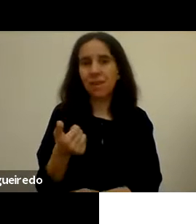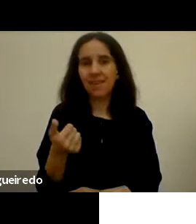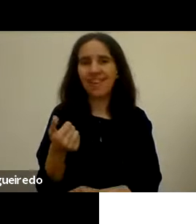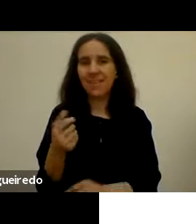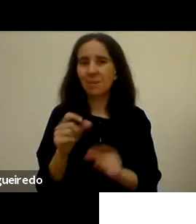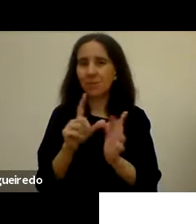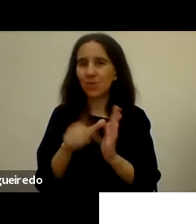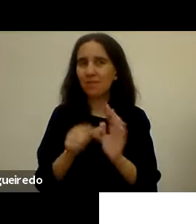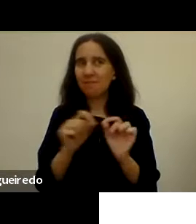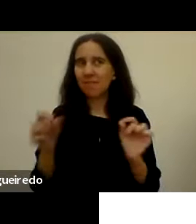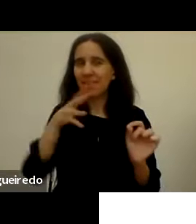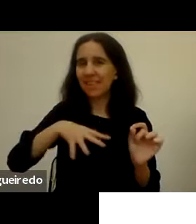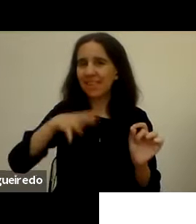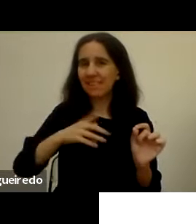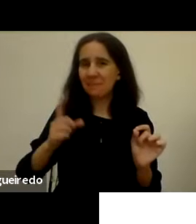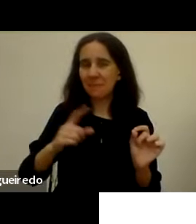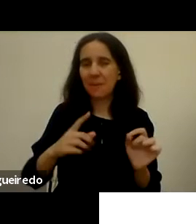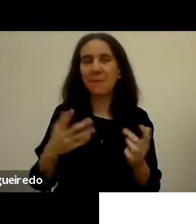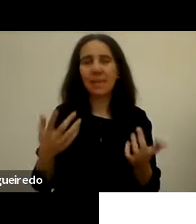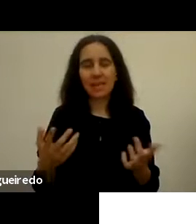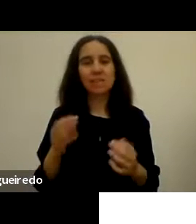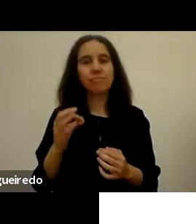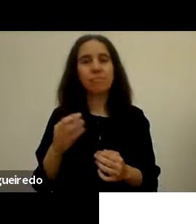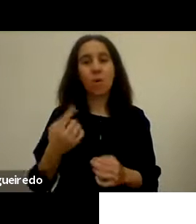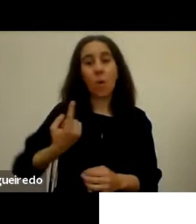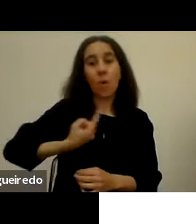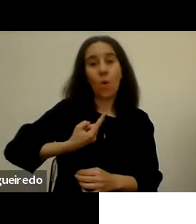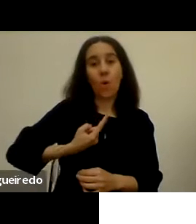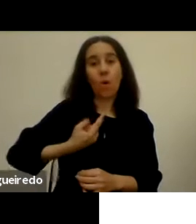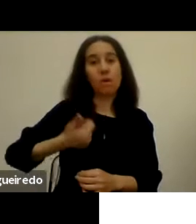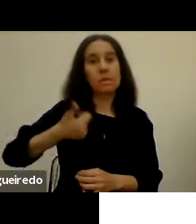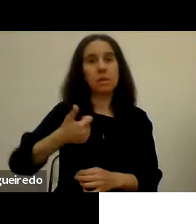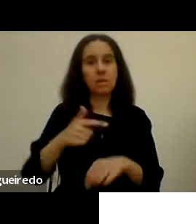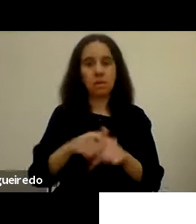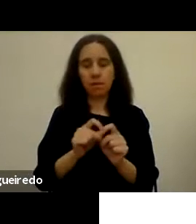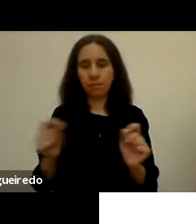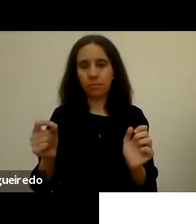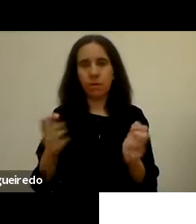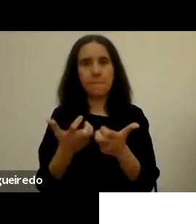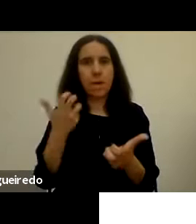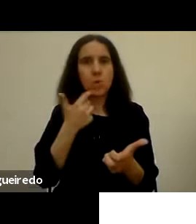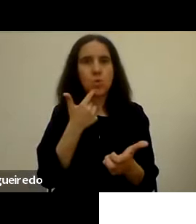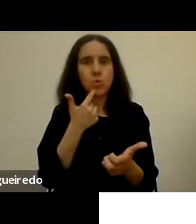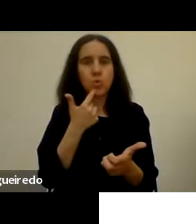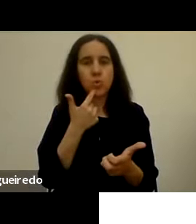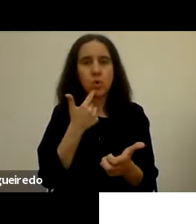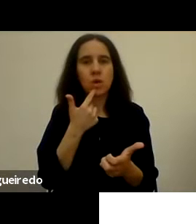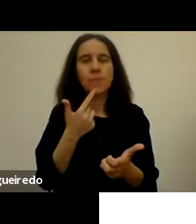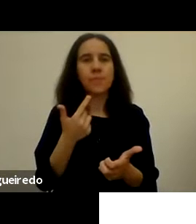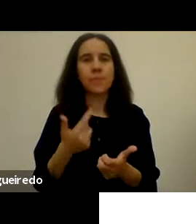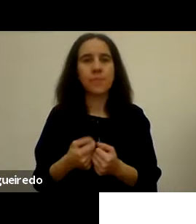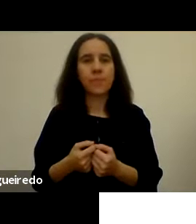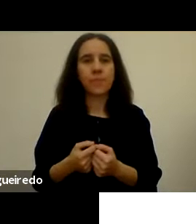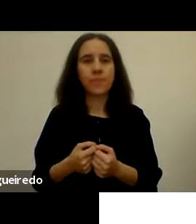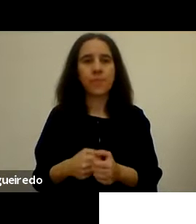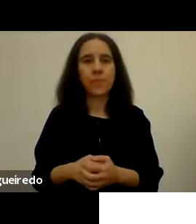longo do projeto, é que o criar encargos, sobretudo na variável de tempo, era tão significativo.